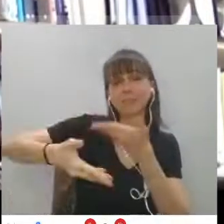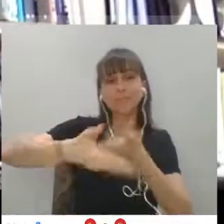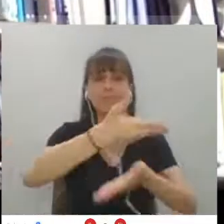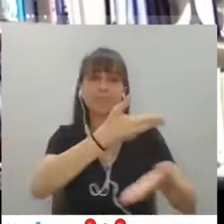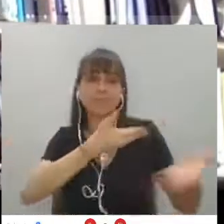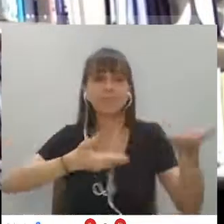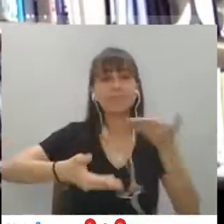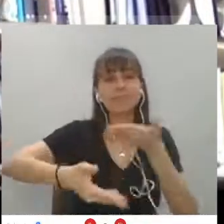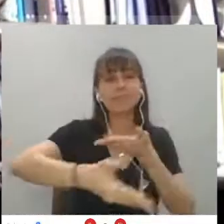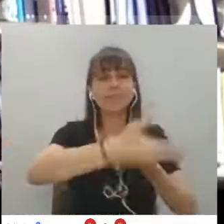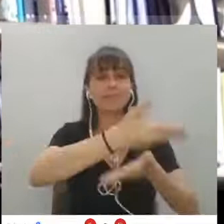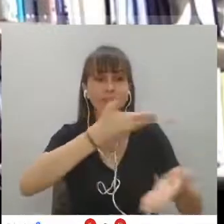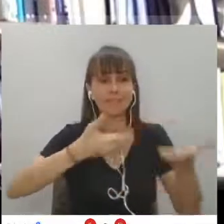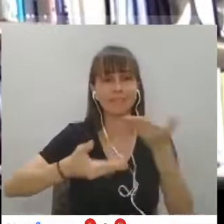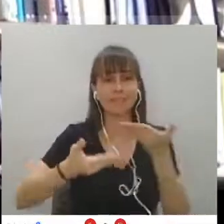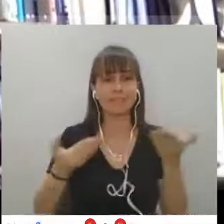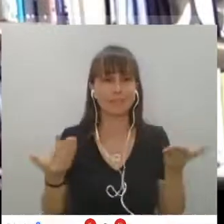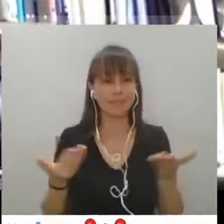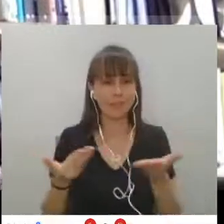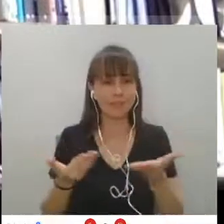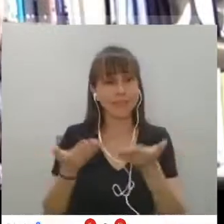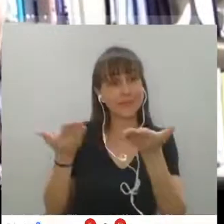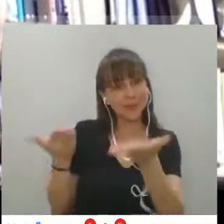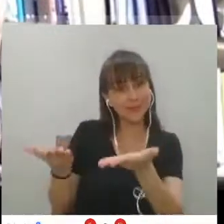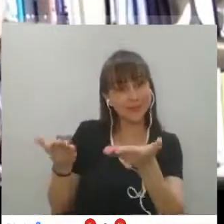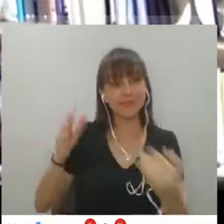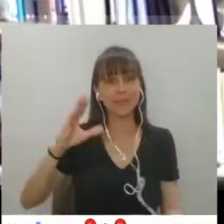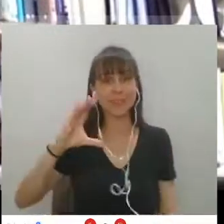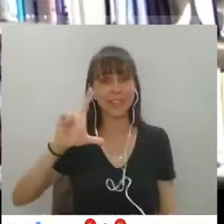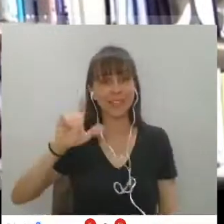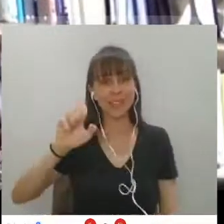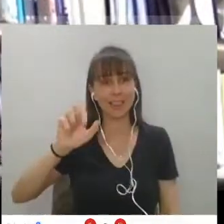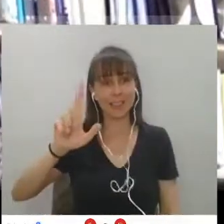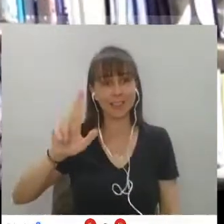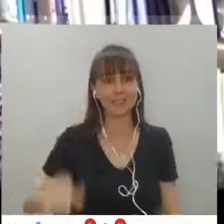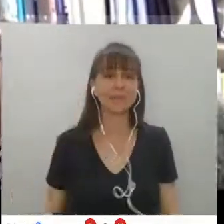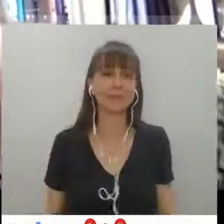nosso evento. Claire, é com você.